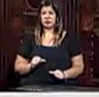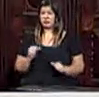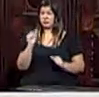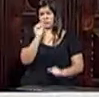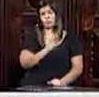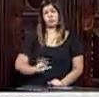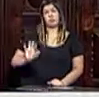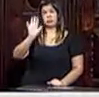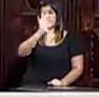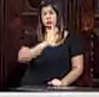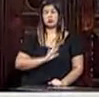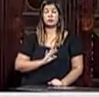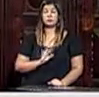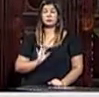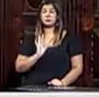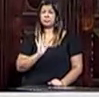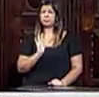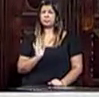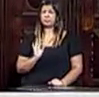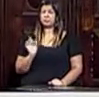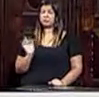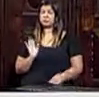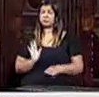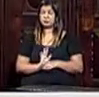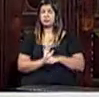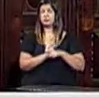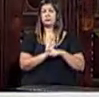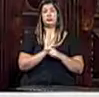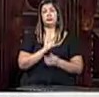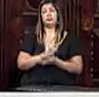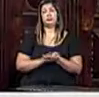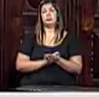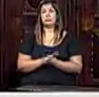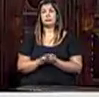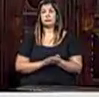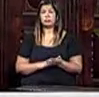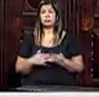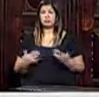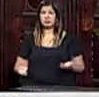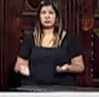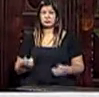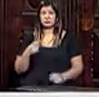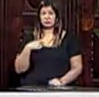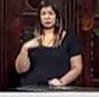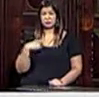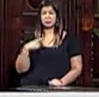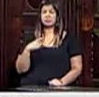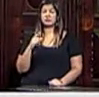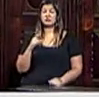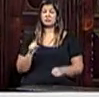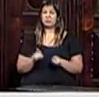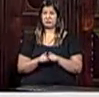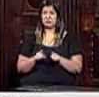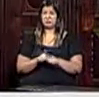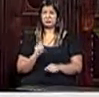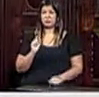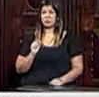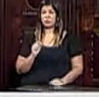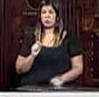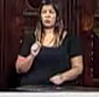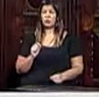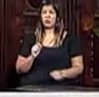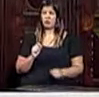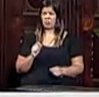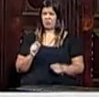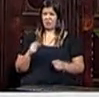é incapaz de ter um socorro efetivo, o Rio de Janeiro. Tem-se lido nos últimos dias que o Rio de